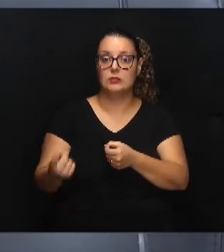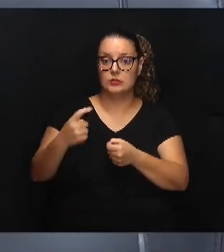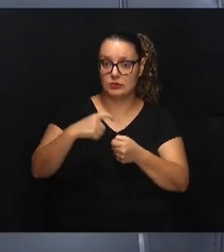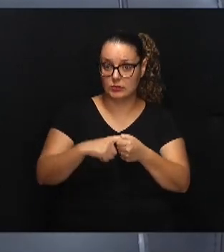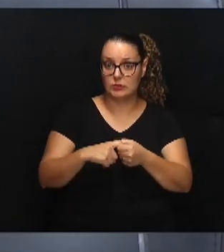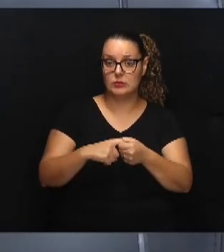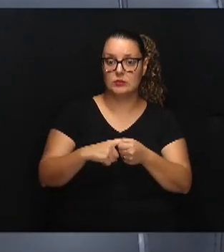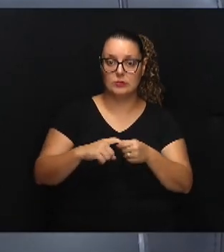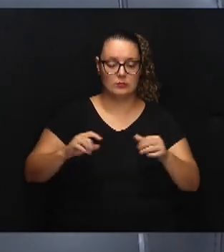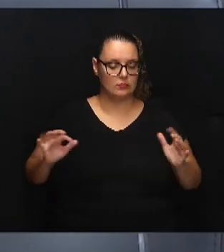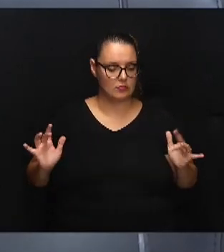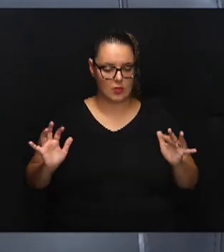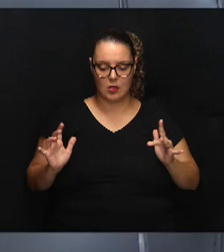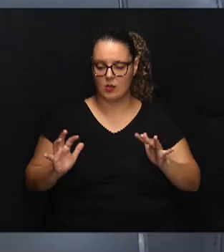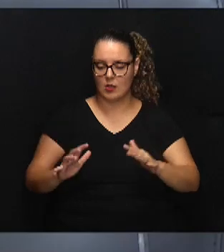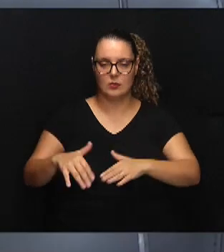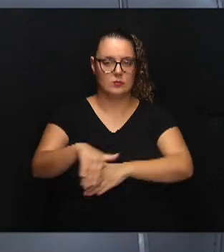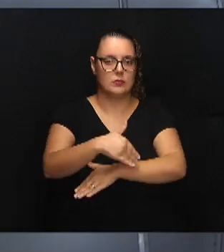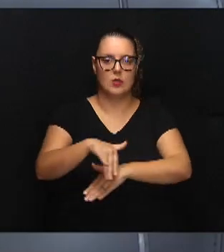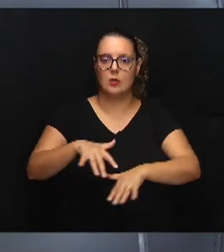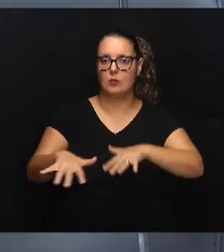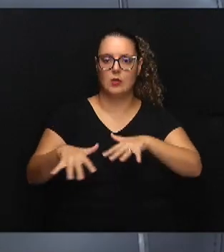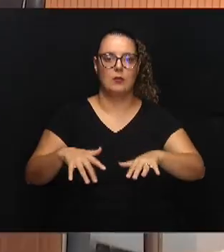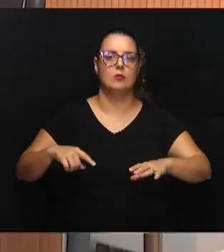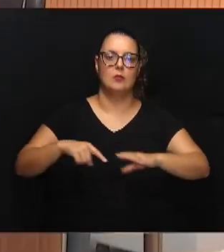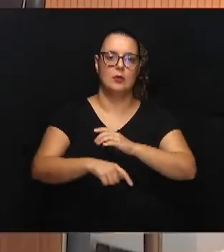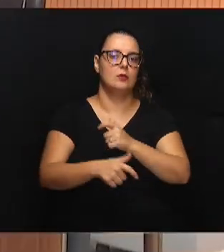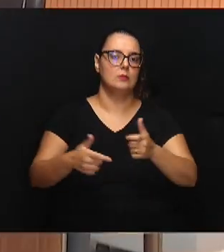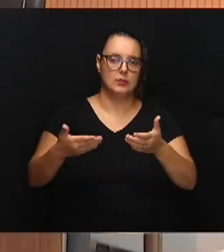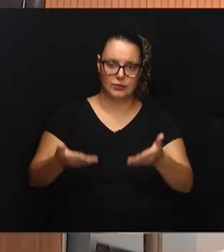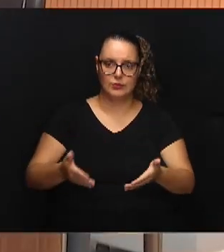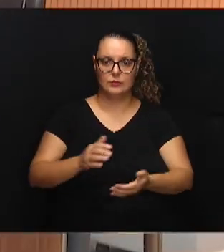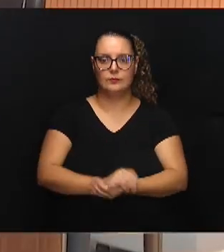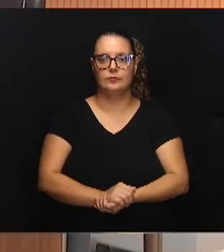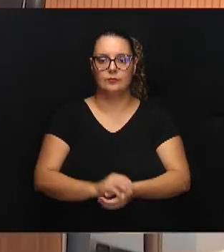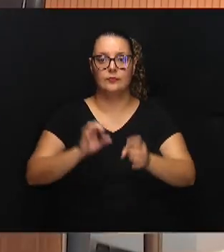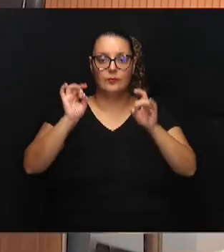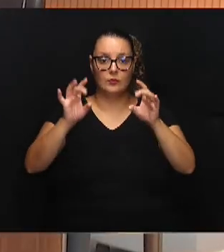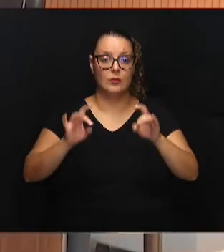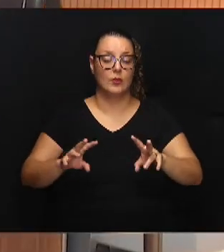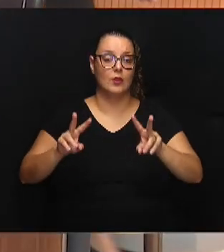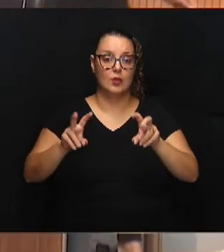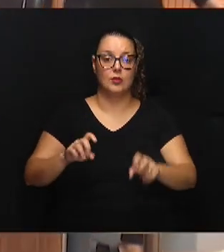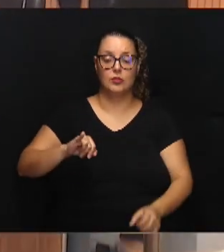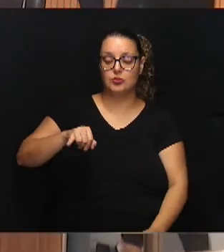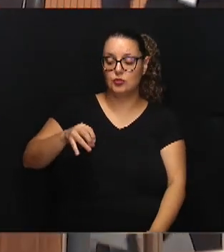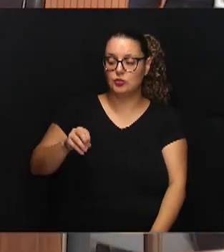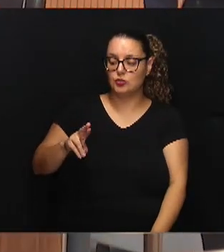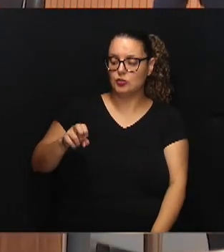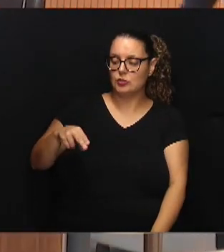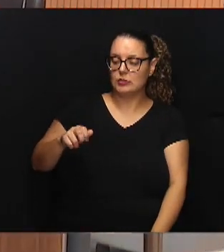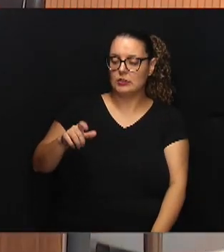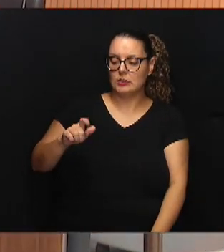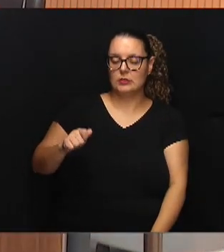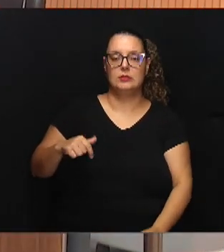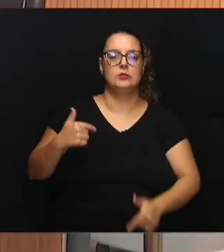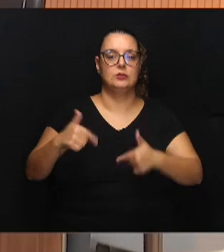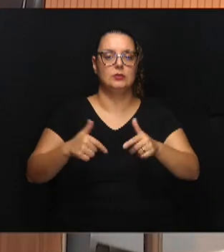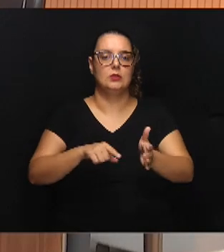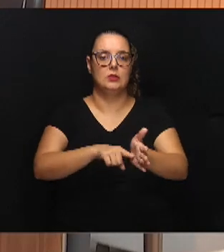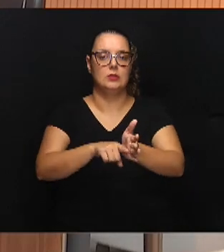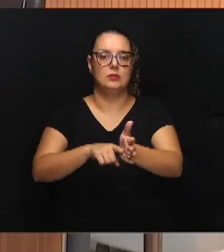retomar as ruas, fazer um movimento para a gente conseguir avançar nisso. Especialista no tema jornada de trabalho, a pesquisadora